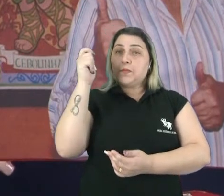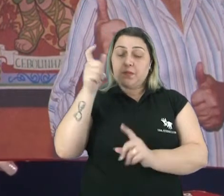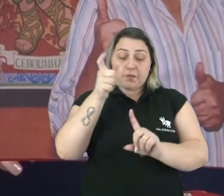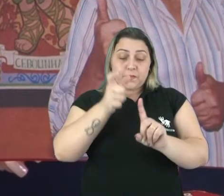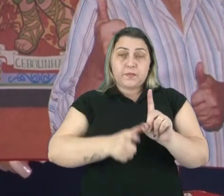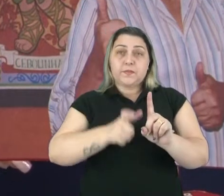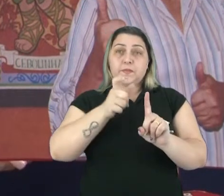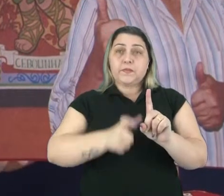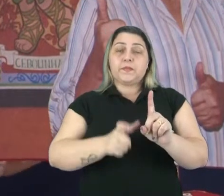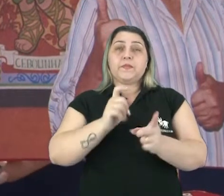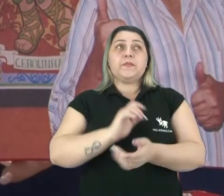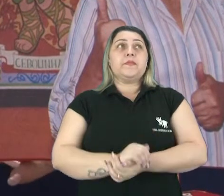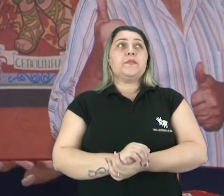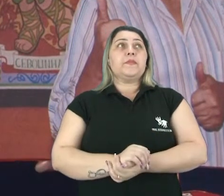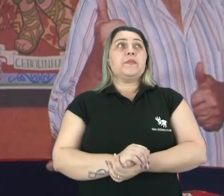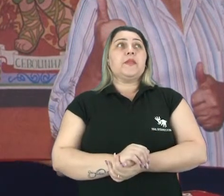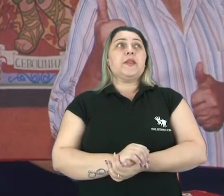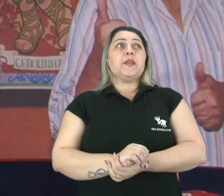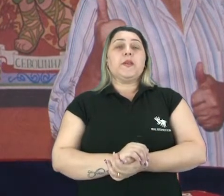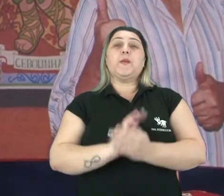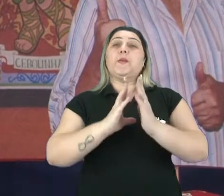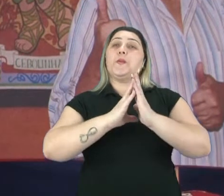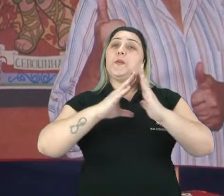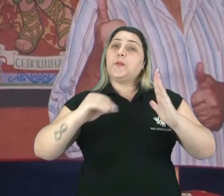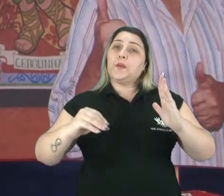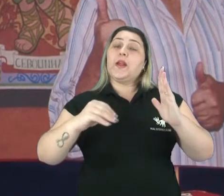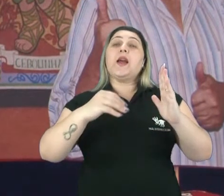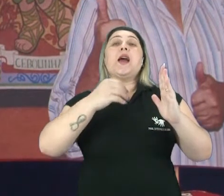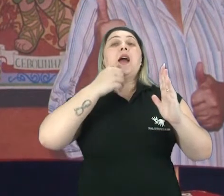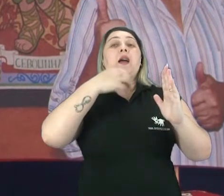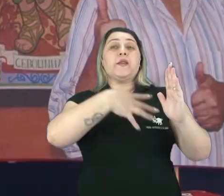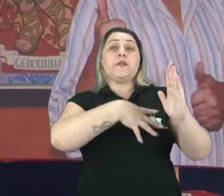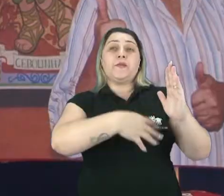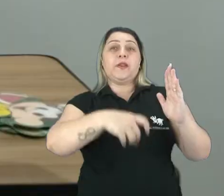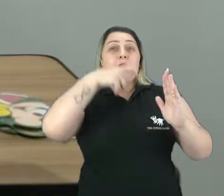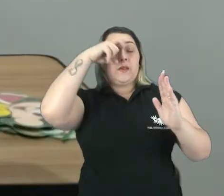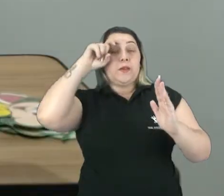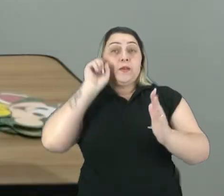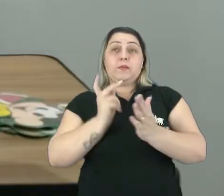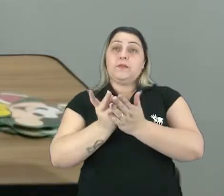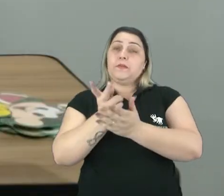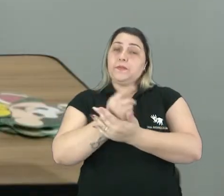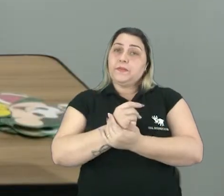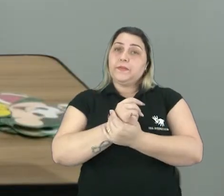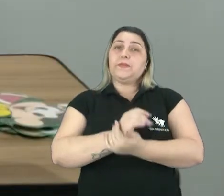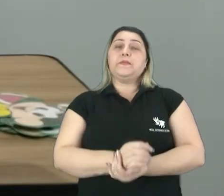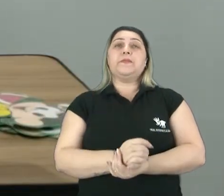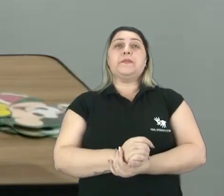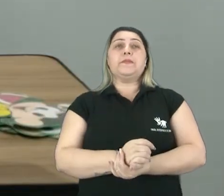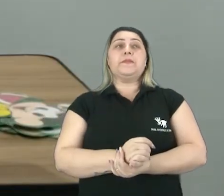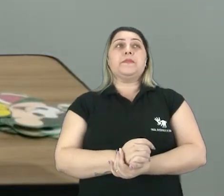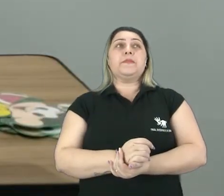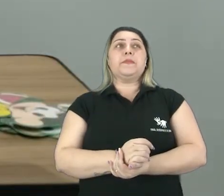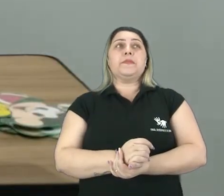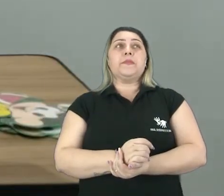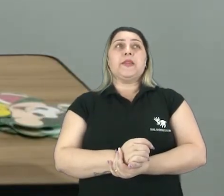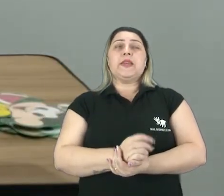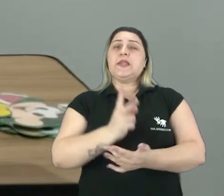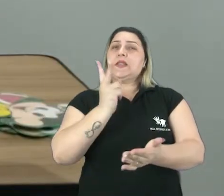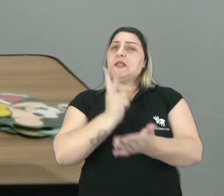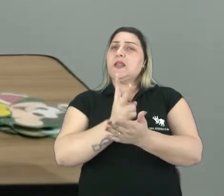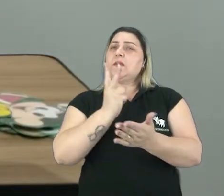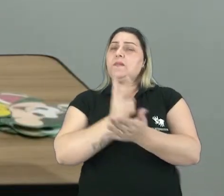uma personagem que ela foi inspirada em uma das filhas do Maurício de Souza. A Mônica, ela